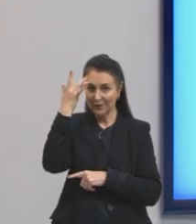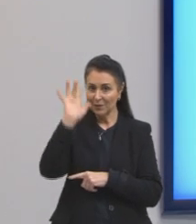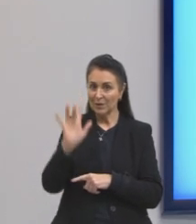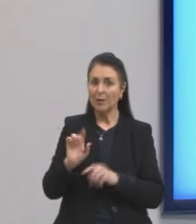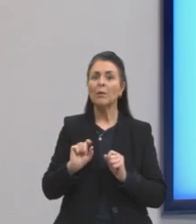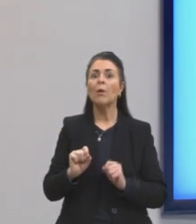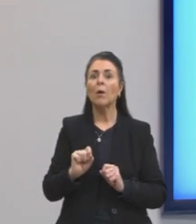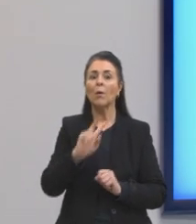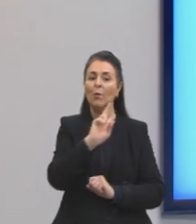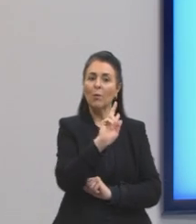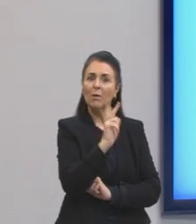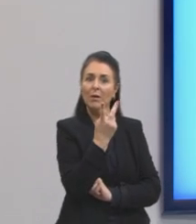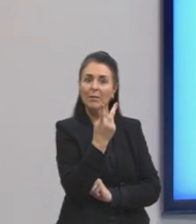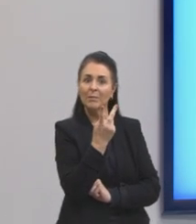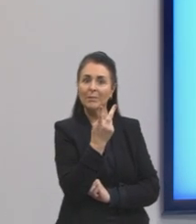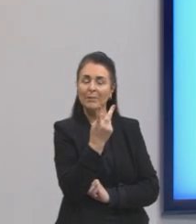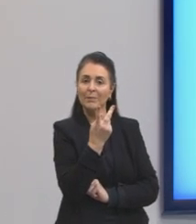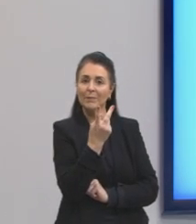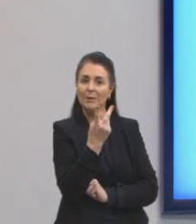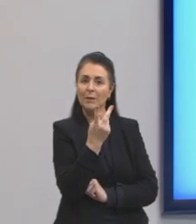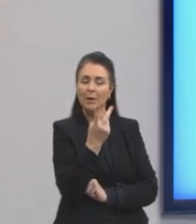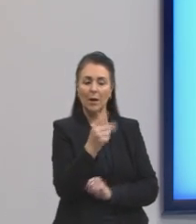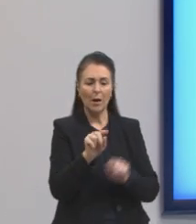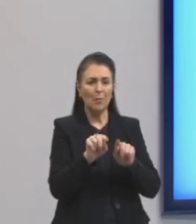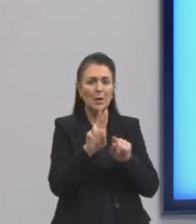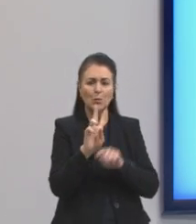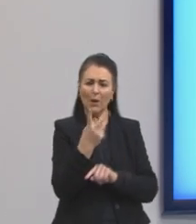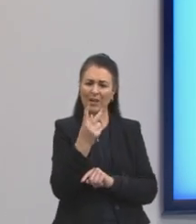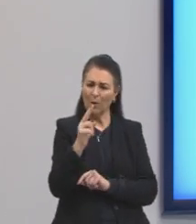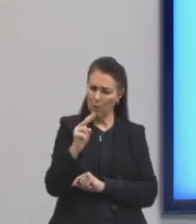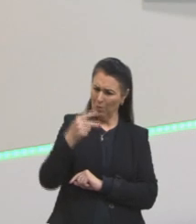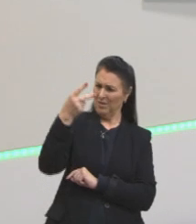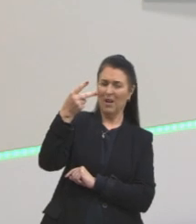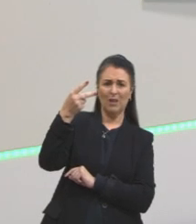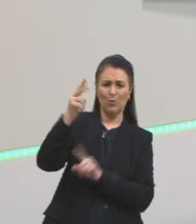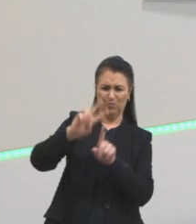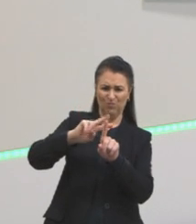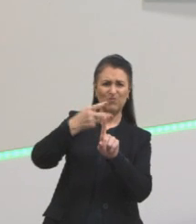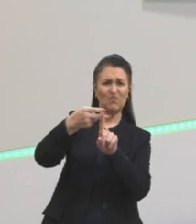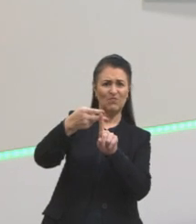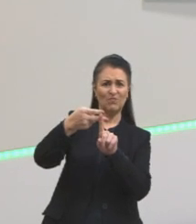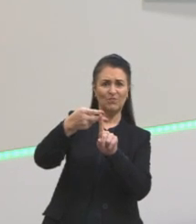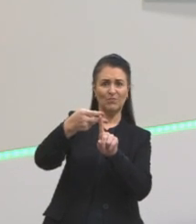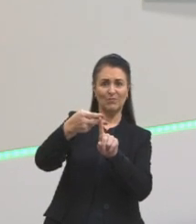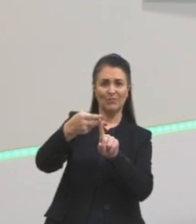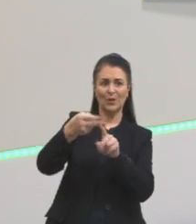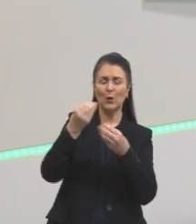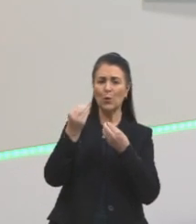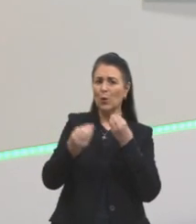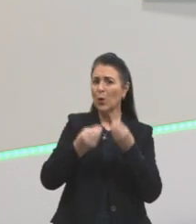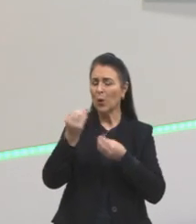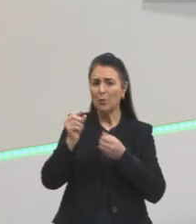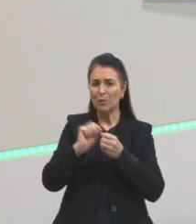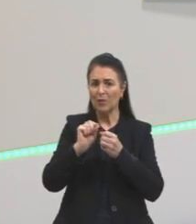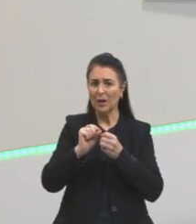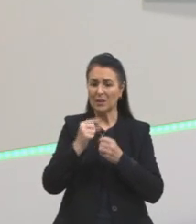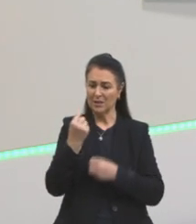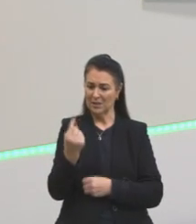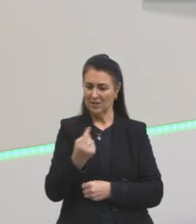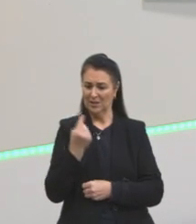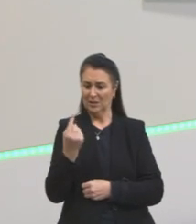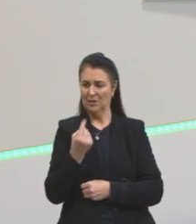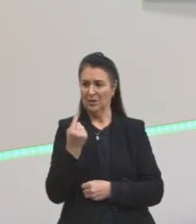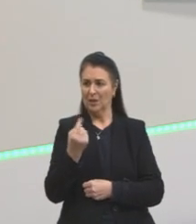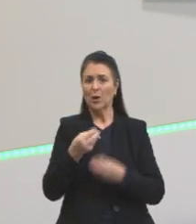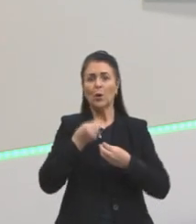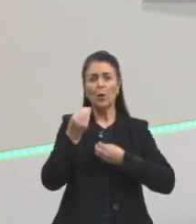é o h no entanto ela tá com aquele com aquele ao quadrado ali nos atrapalhando Vamos ir assim porque a gente quer isolar ela e ela